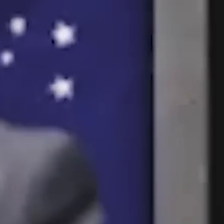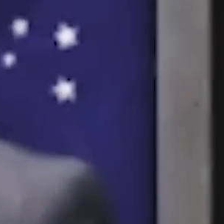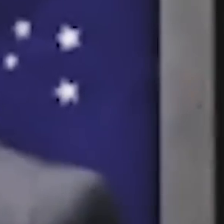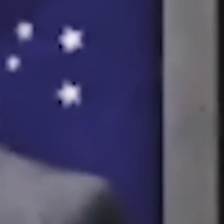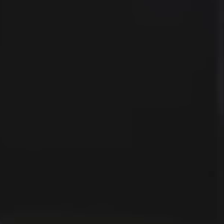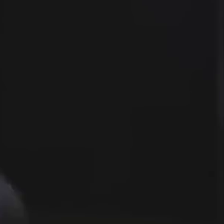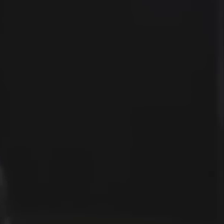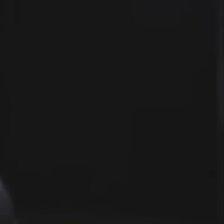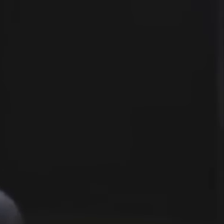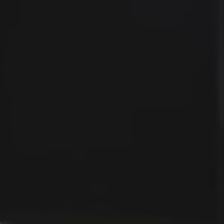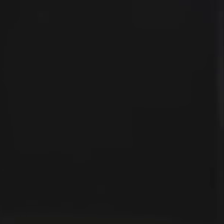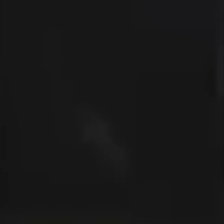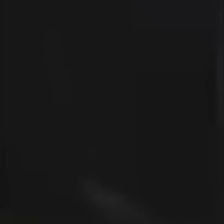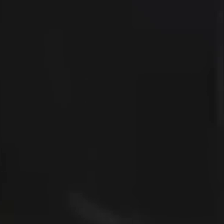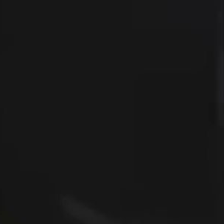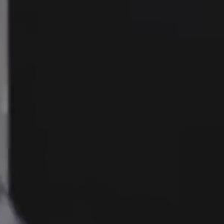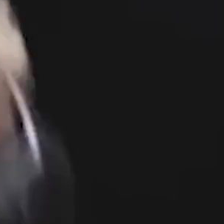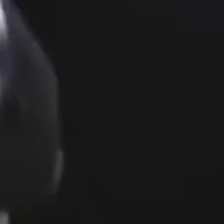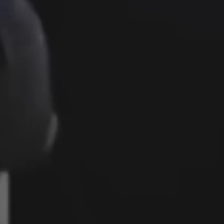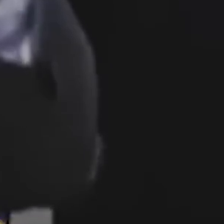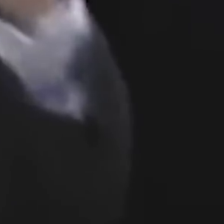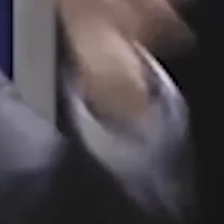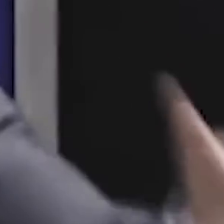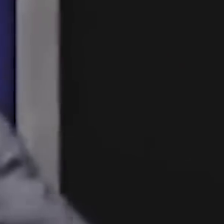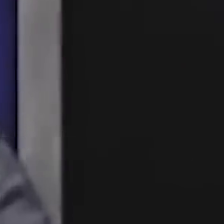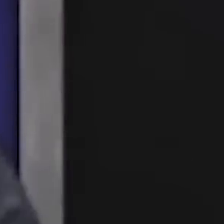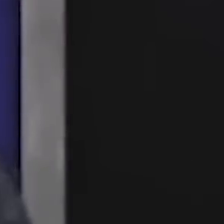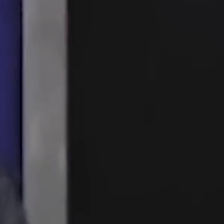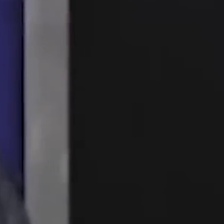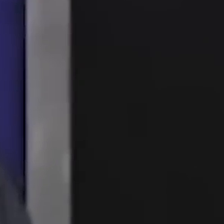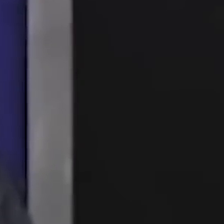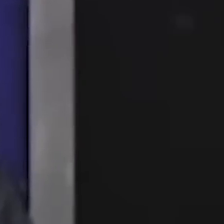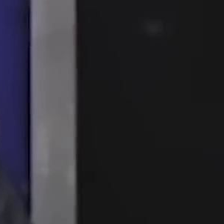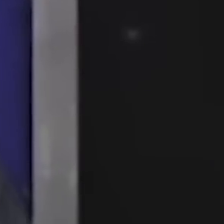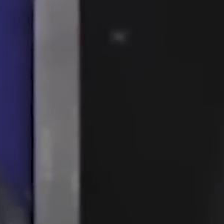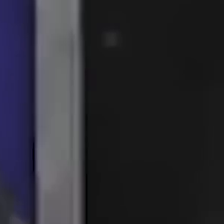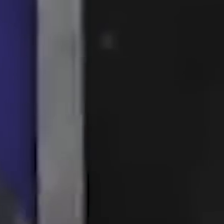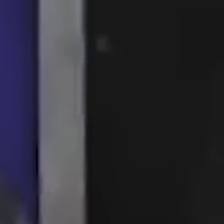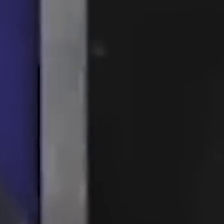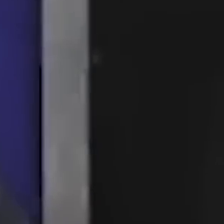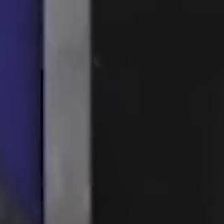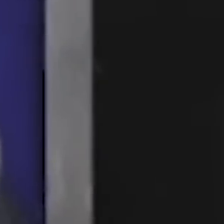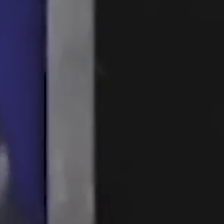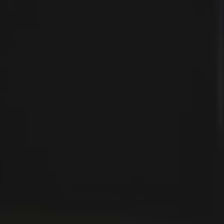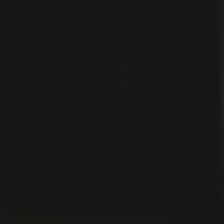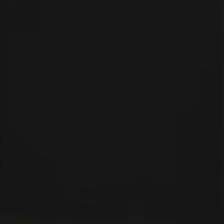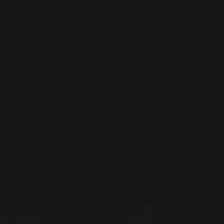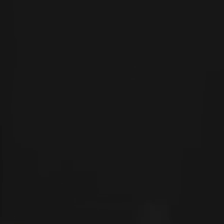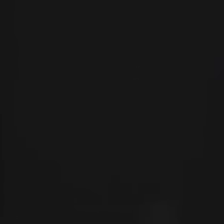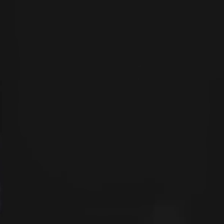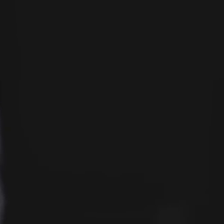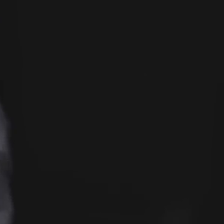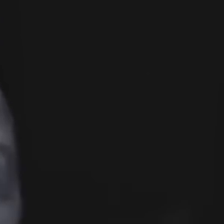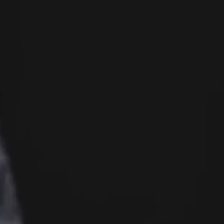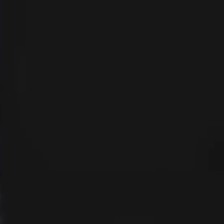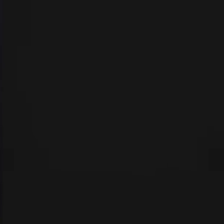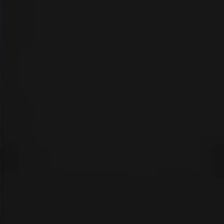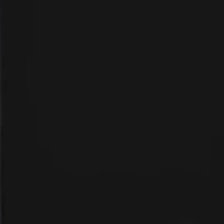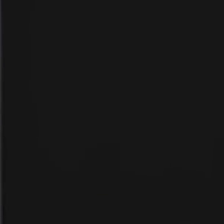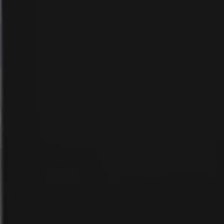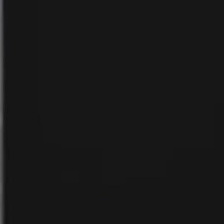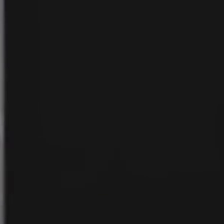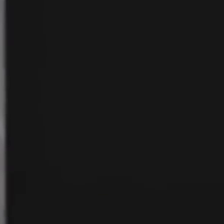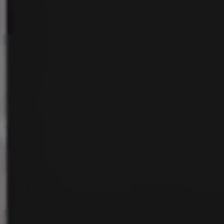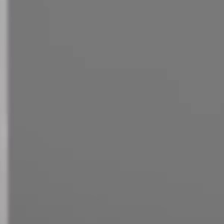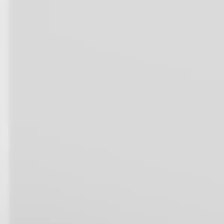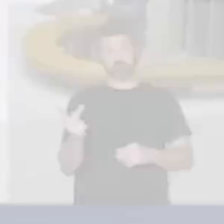cadeia, como hoje, para vergonha brasileira, está sentado na cadeira da presidência da República no Palácio do Planalto. Esse é o tamanho da nossa